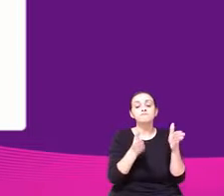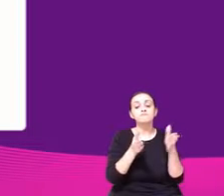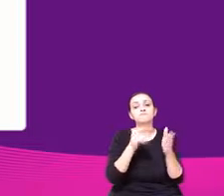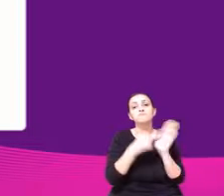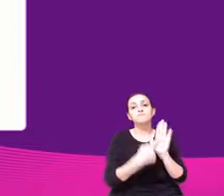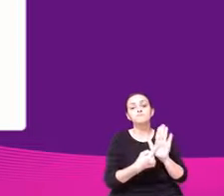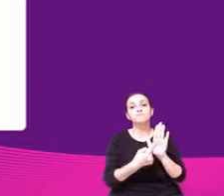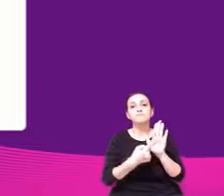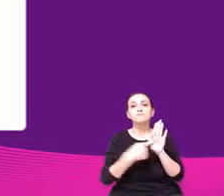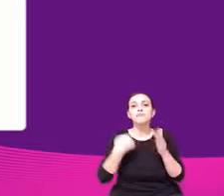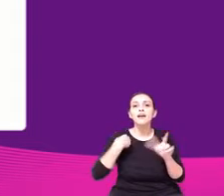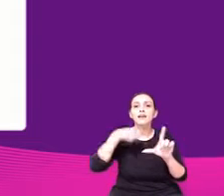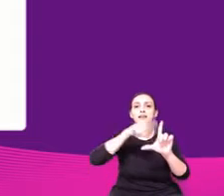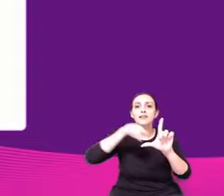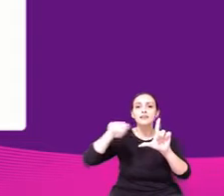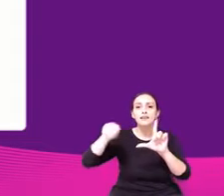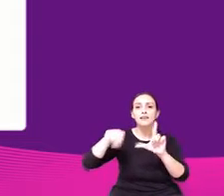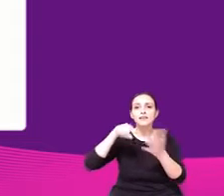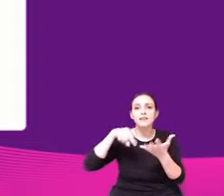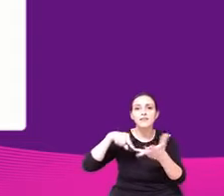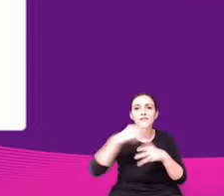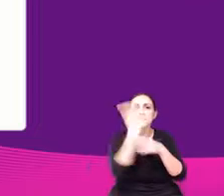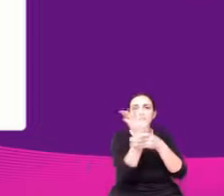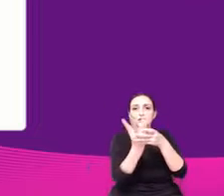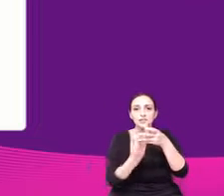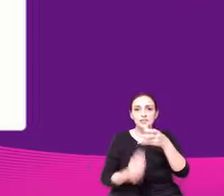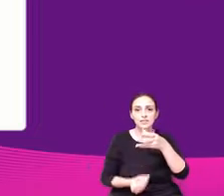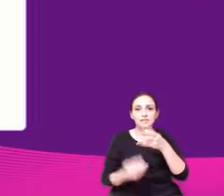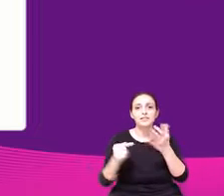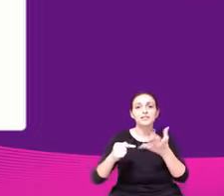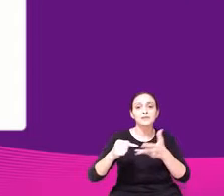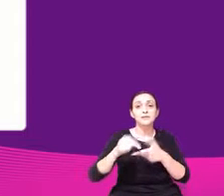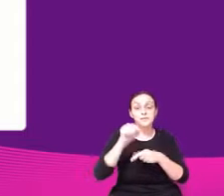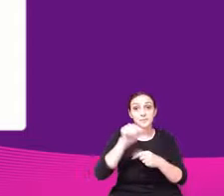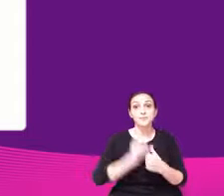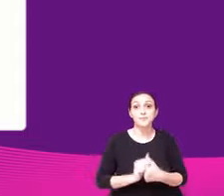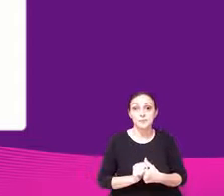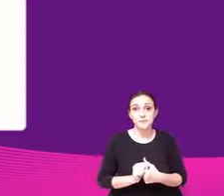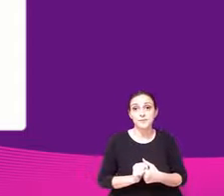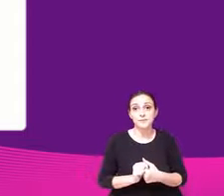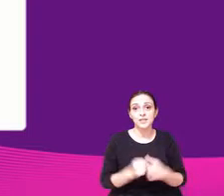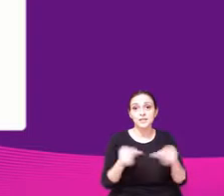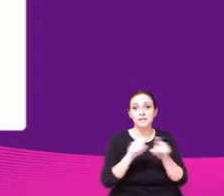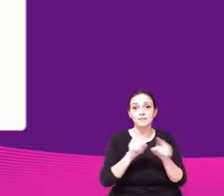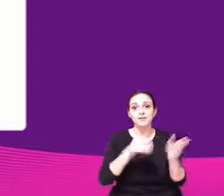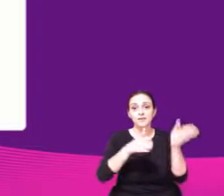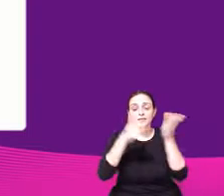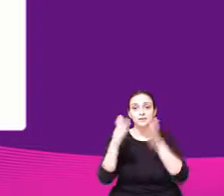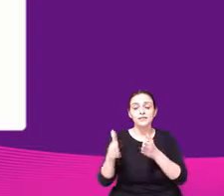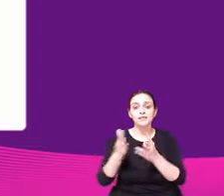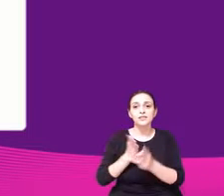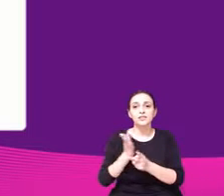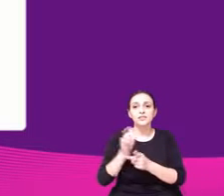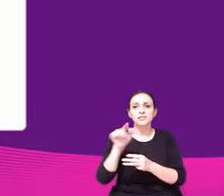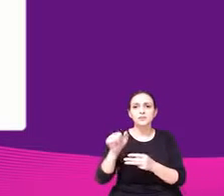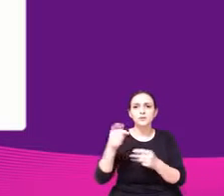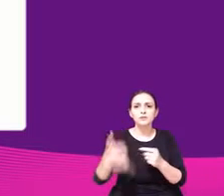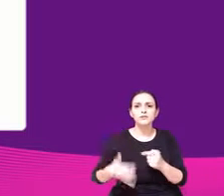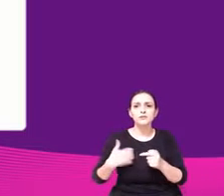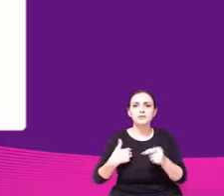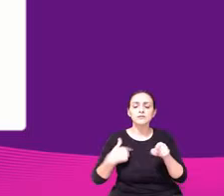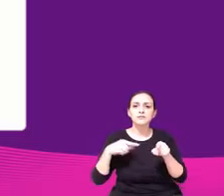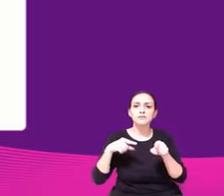pela estimativa da filtração glomerular a partir da creatinina sérica. E nesse outro eixo aqui, para completar a estratificação do